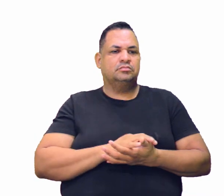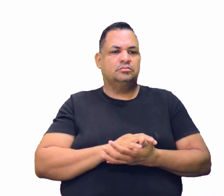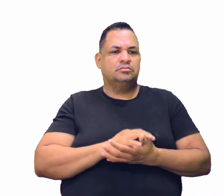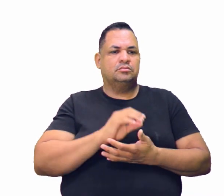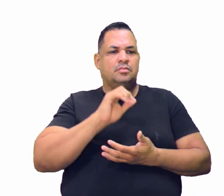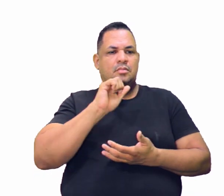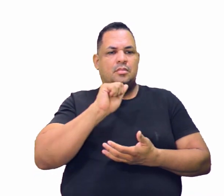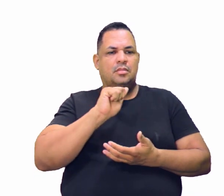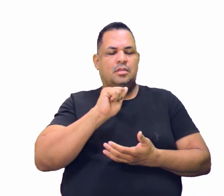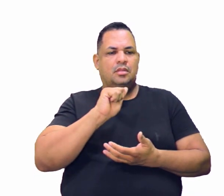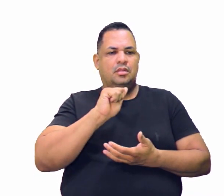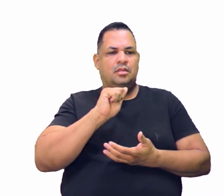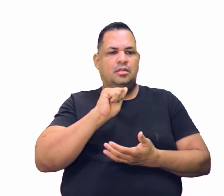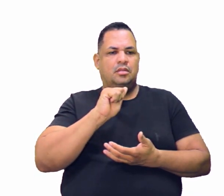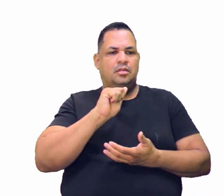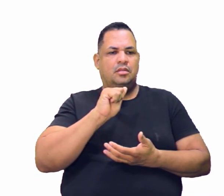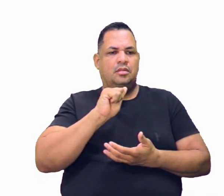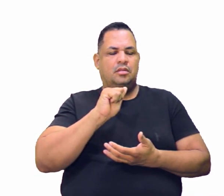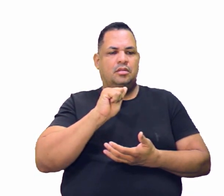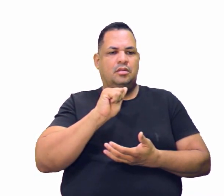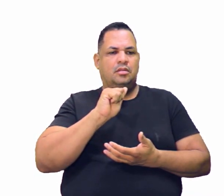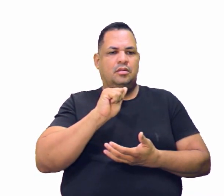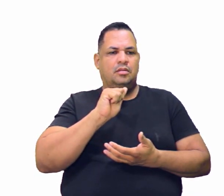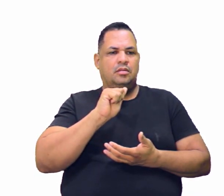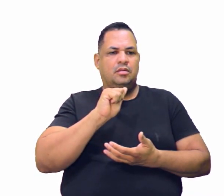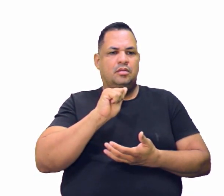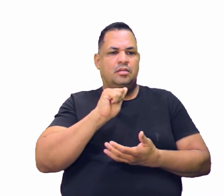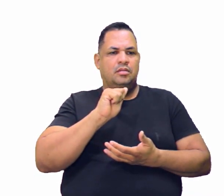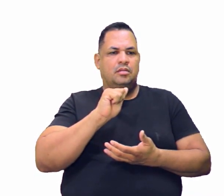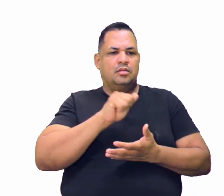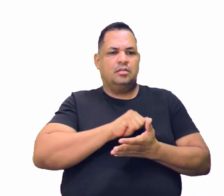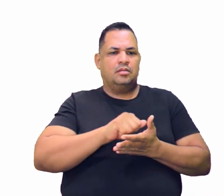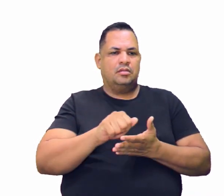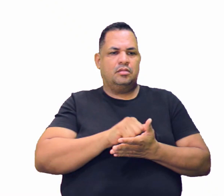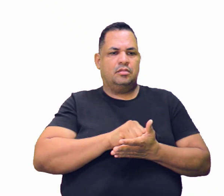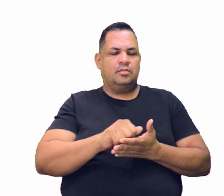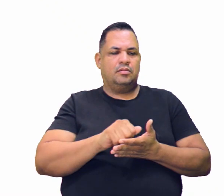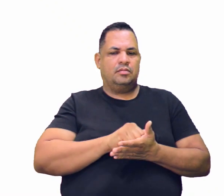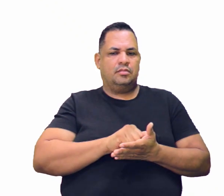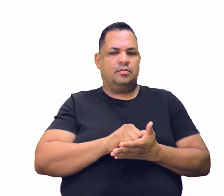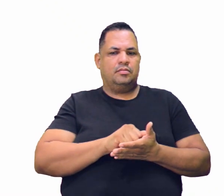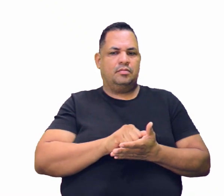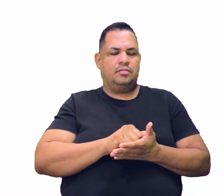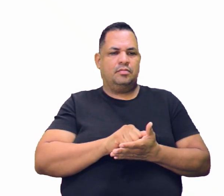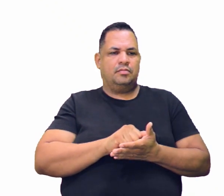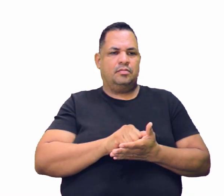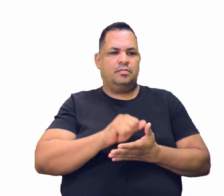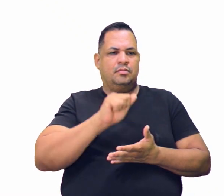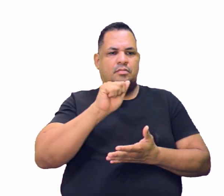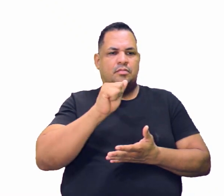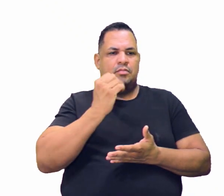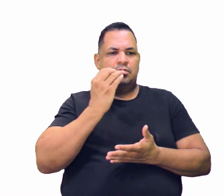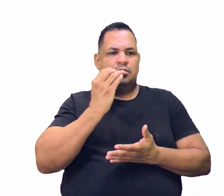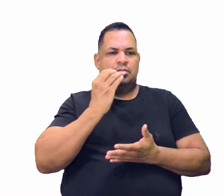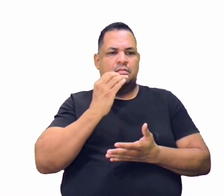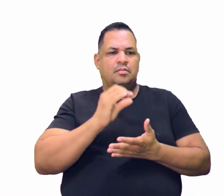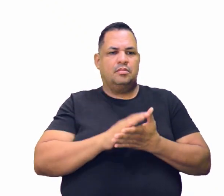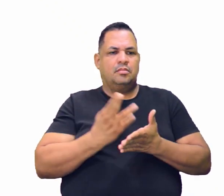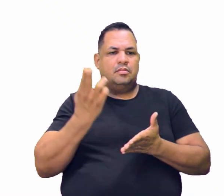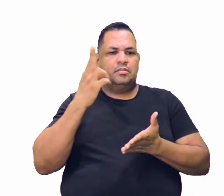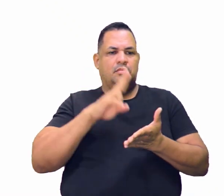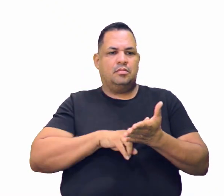lá. Vou mudar de cor. Vou apagar também para não ficar feio. A